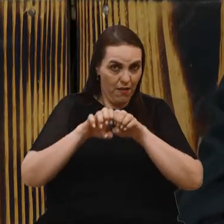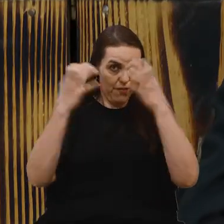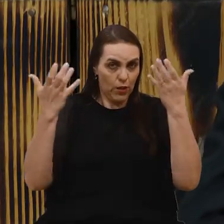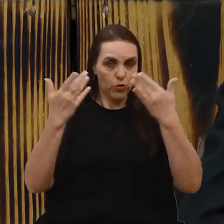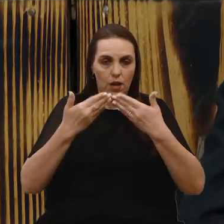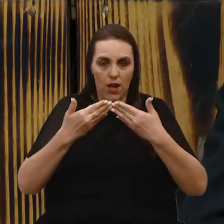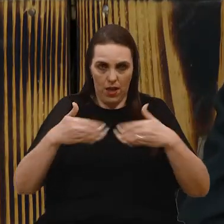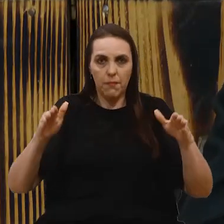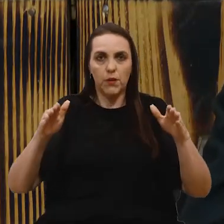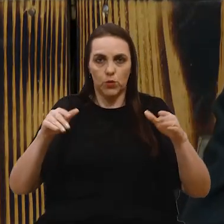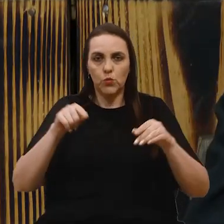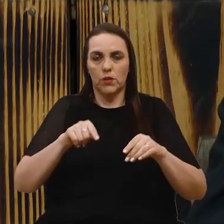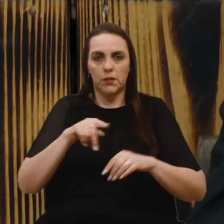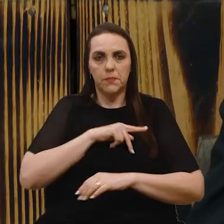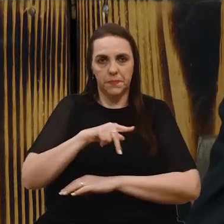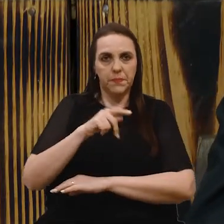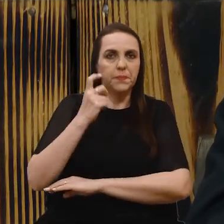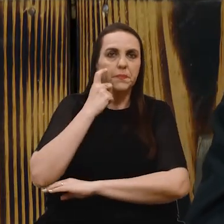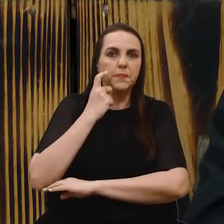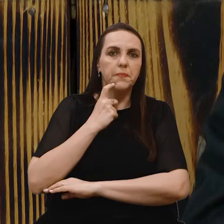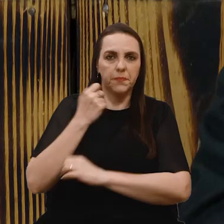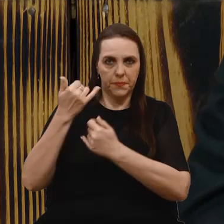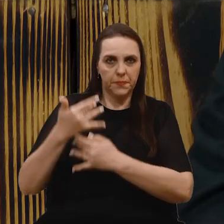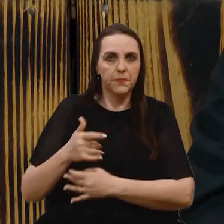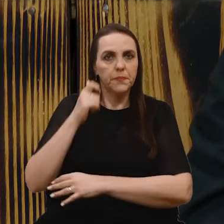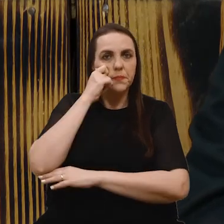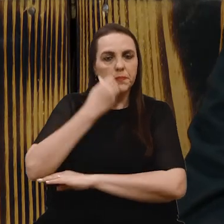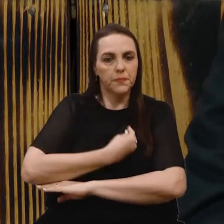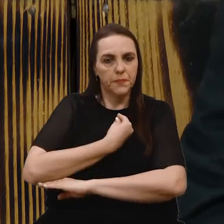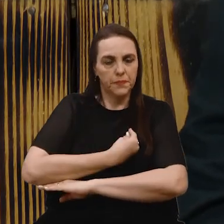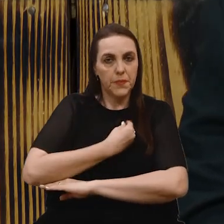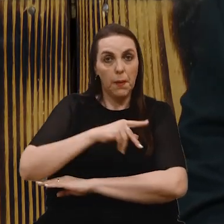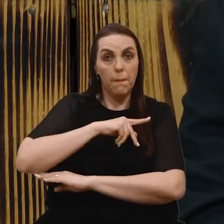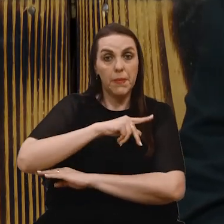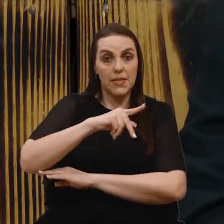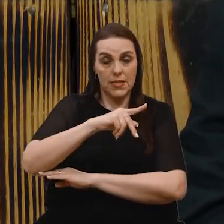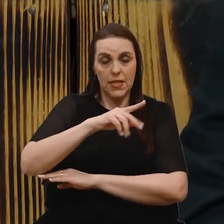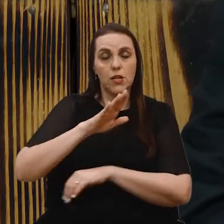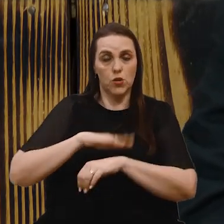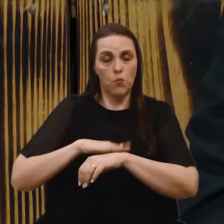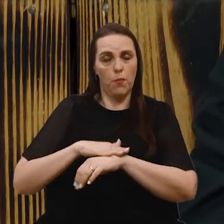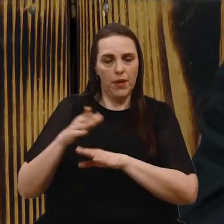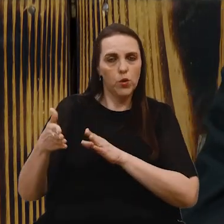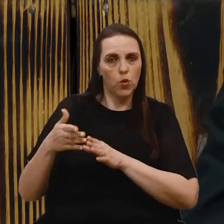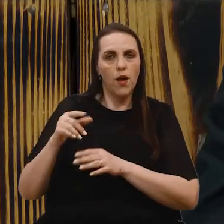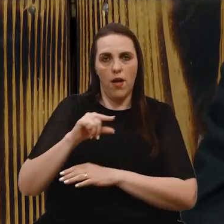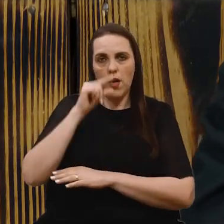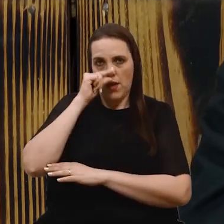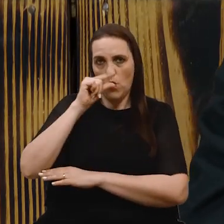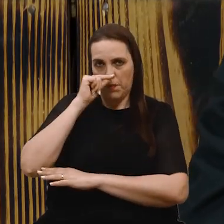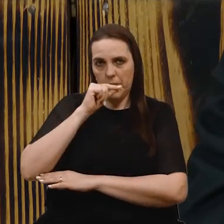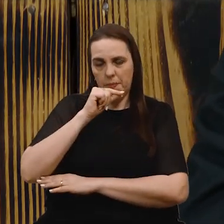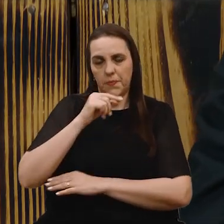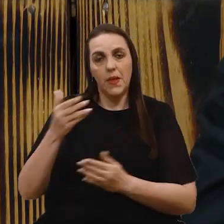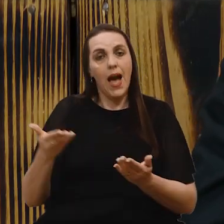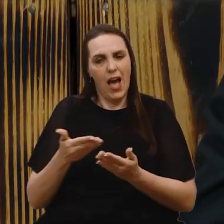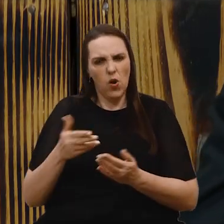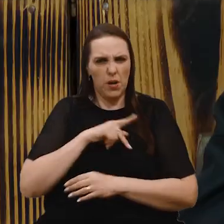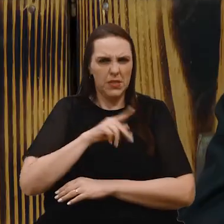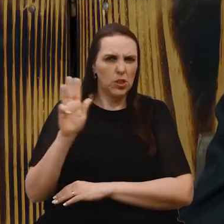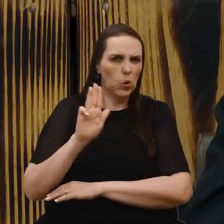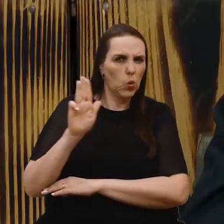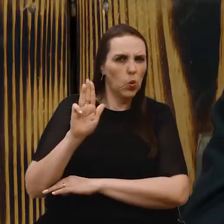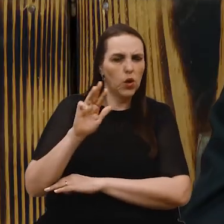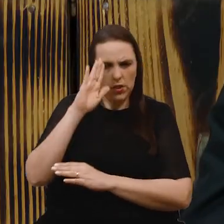citou o presidente Petrini, nós tivemos a presença do presidente da República em exercício, então, Geraldo Alckmin. Agora o